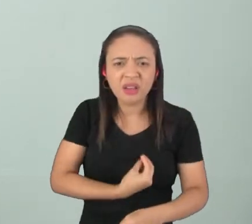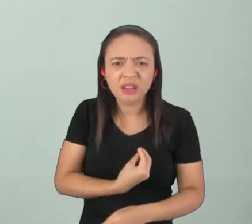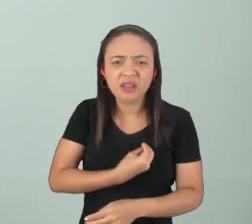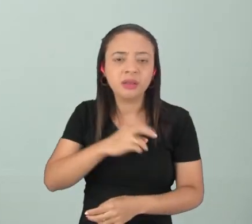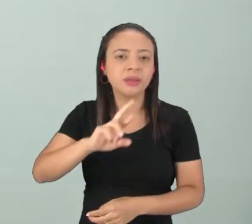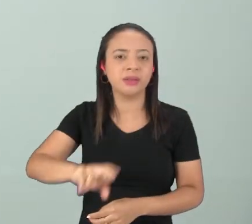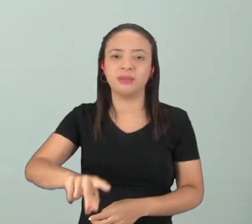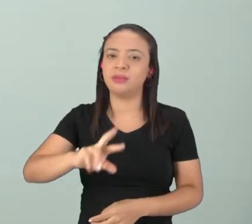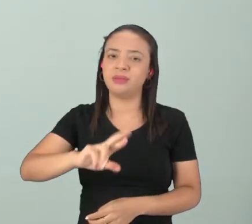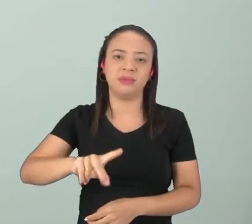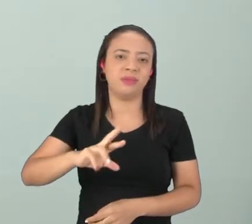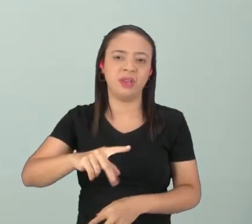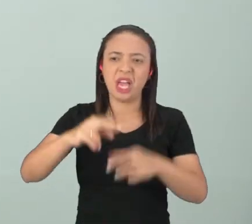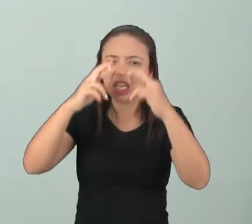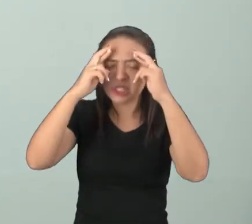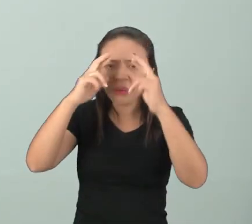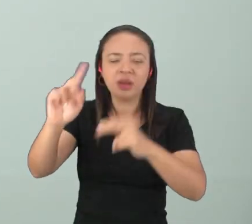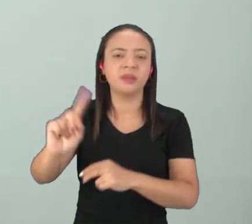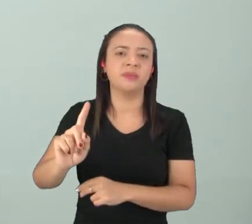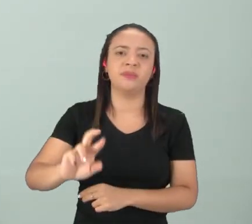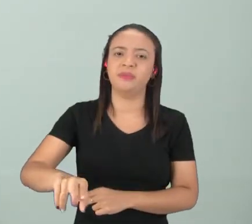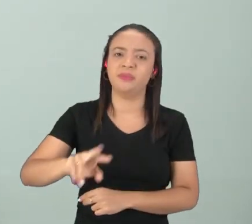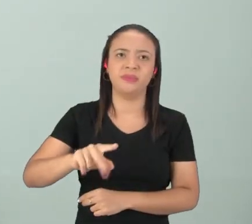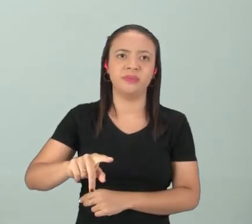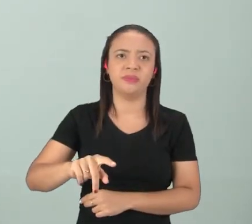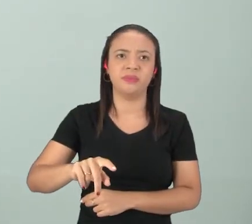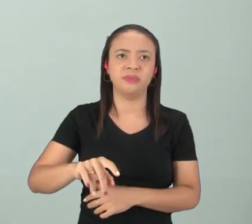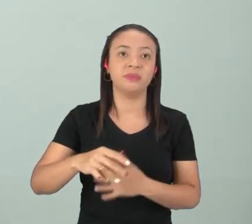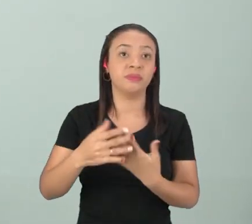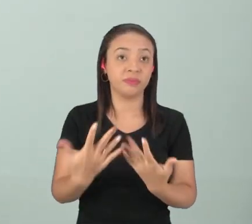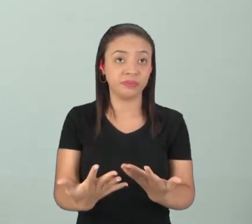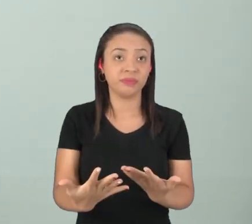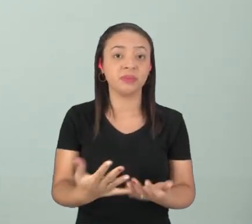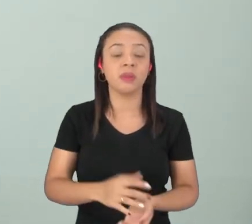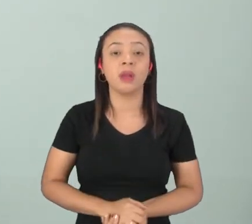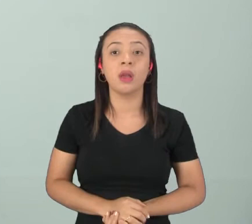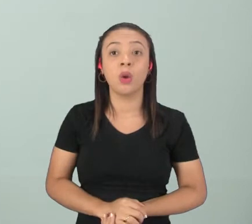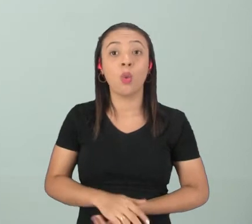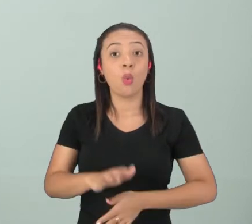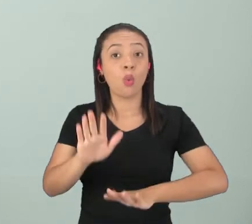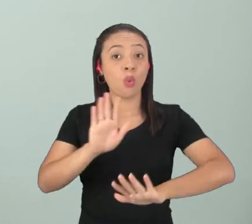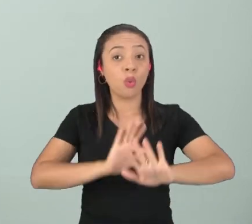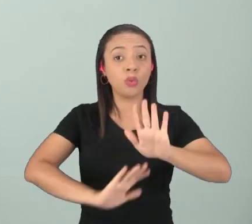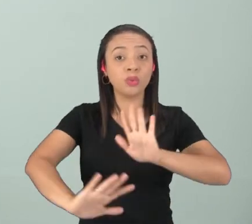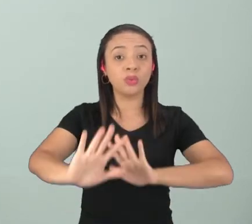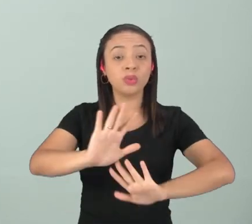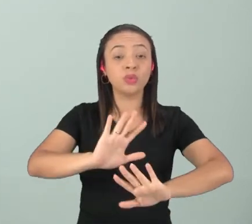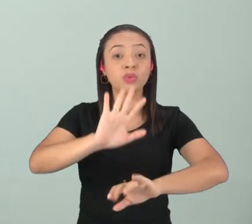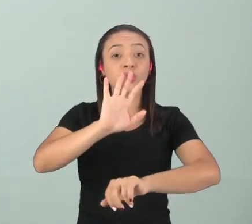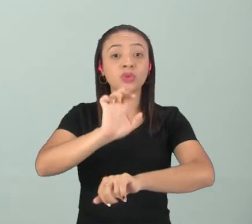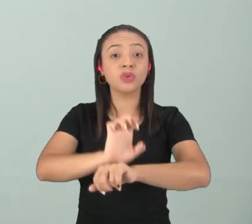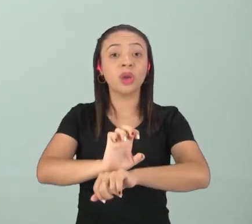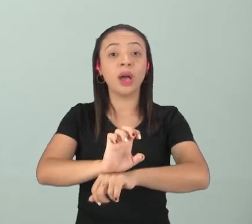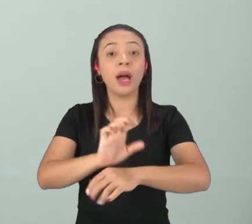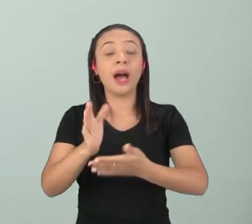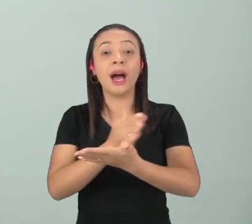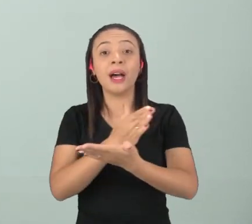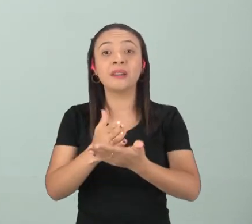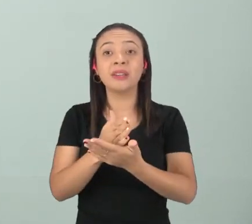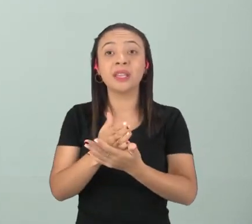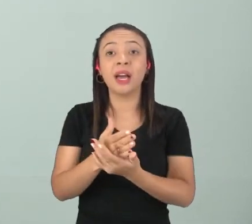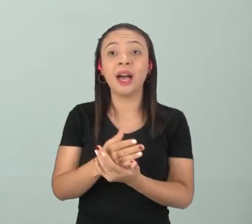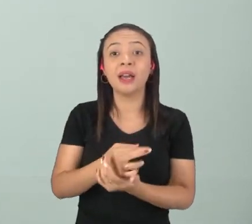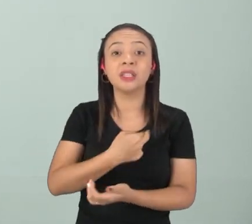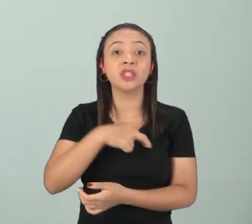vida, não é respeito à dignidade humana. Diz respeito ao princípio do Estado laico. Cuidado. Às vezes a religião quer uma fatia